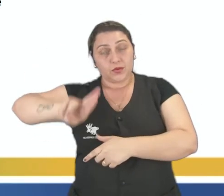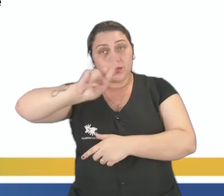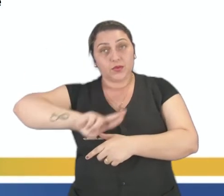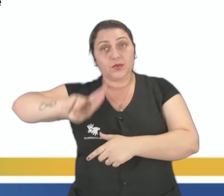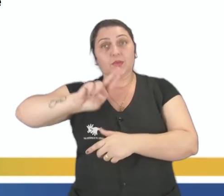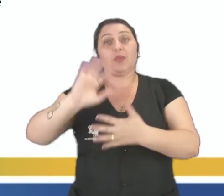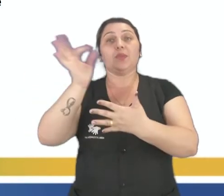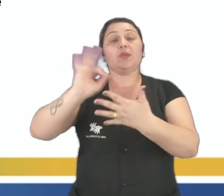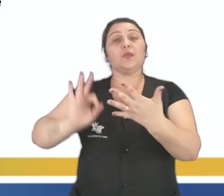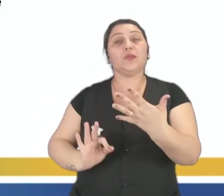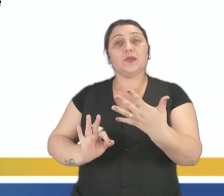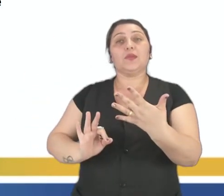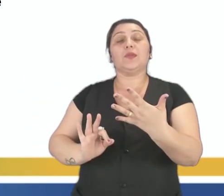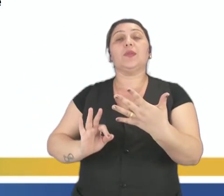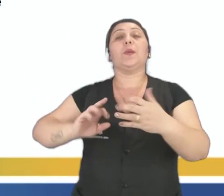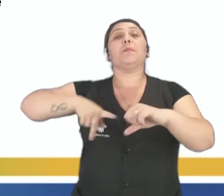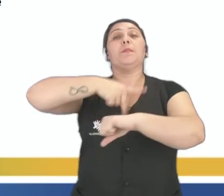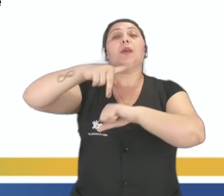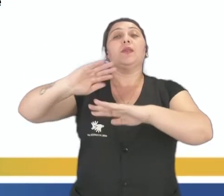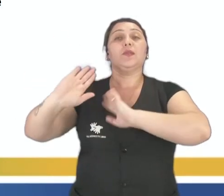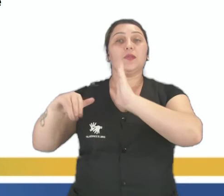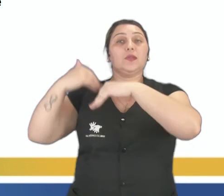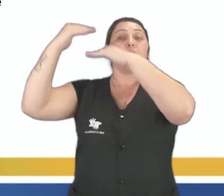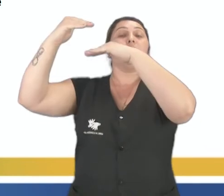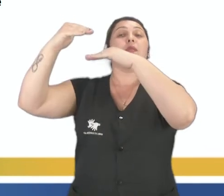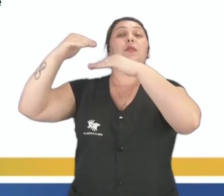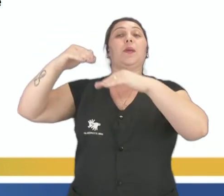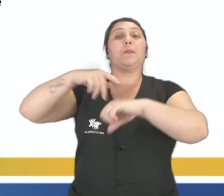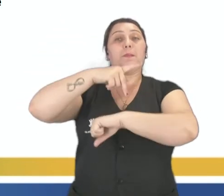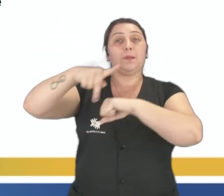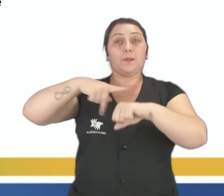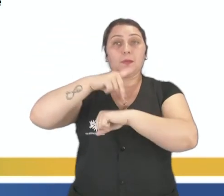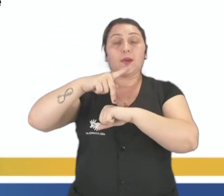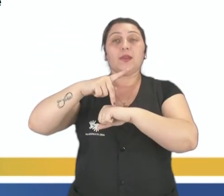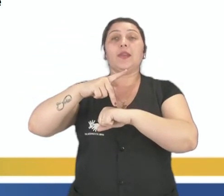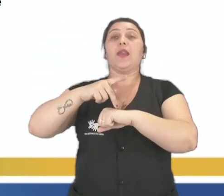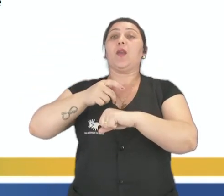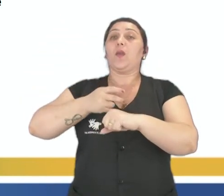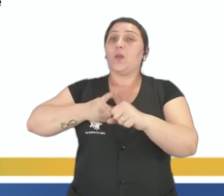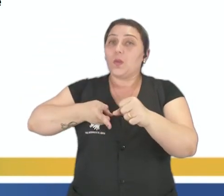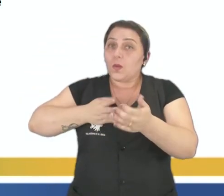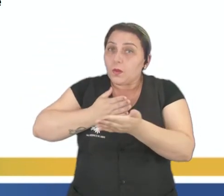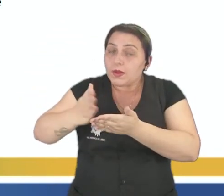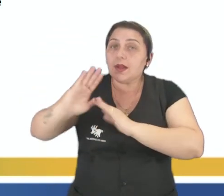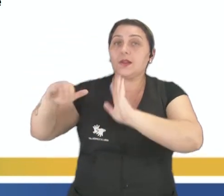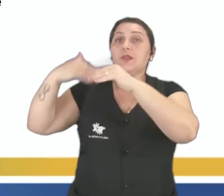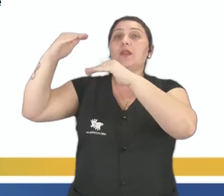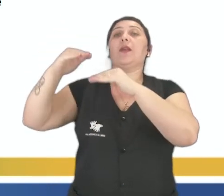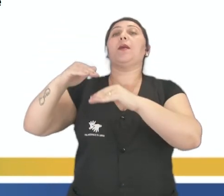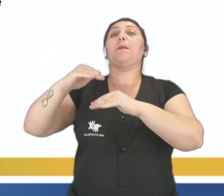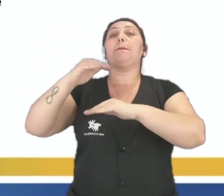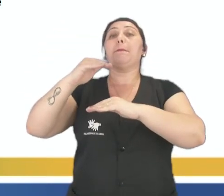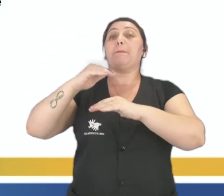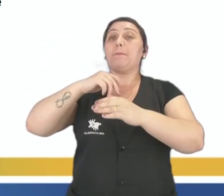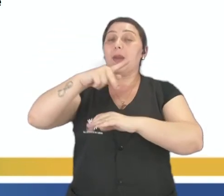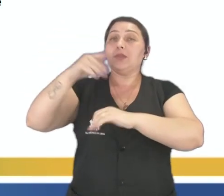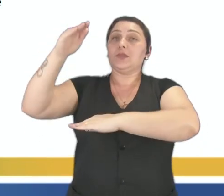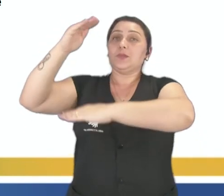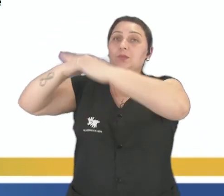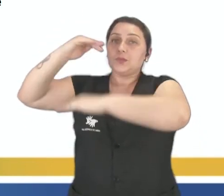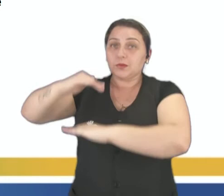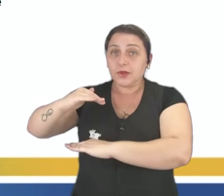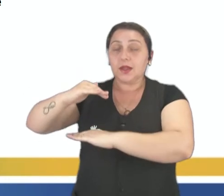seguinte classificação: países desenvolvidos, países em desenvolvimento e países subdesenvolvidos.